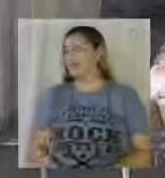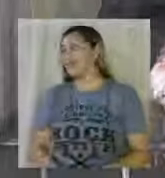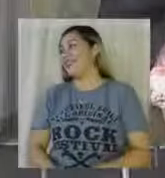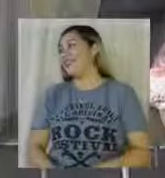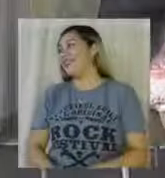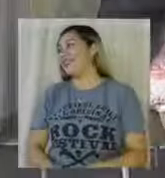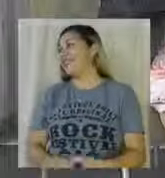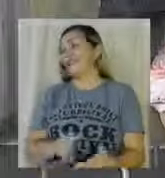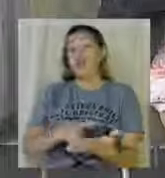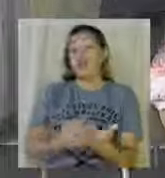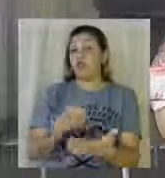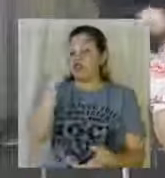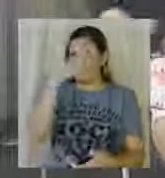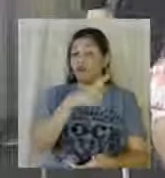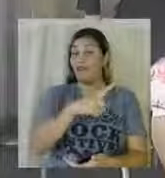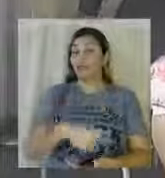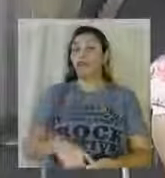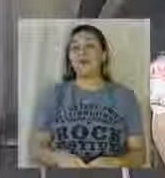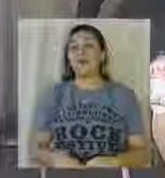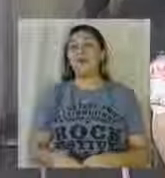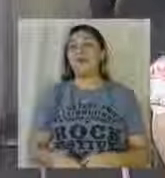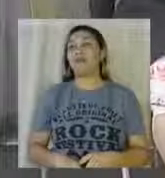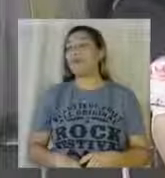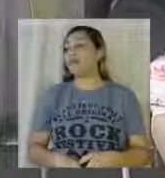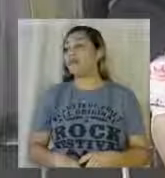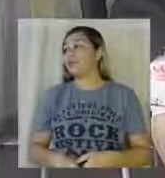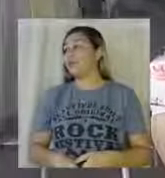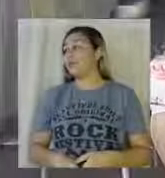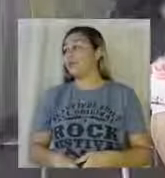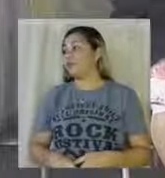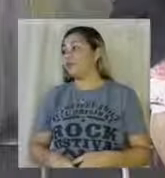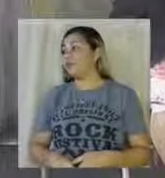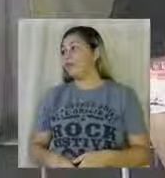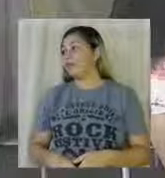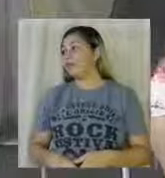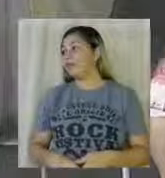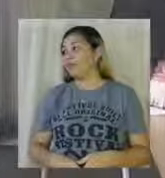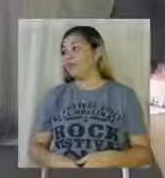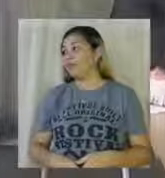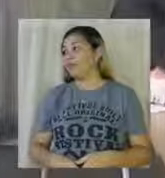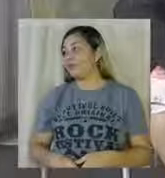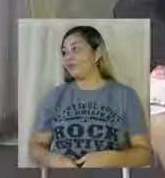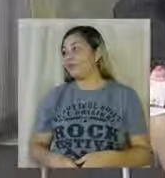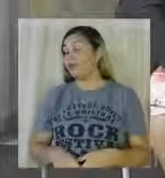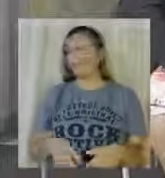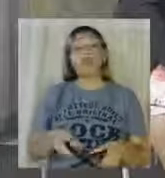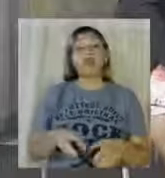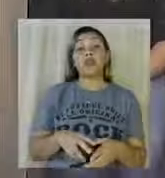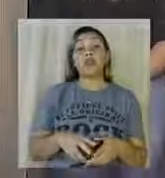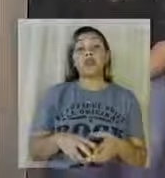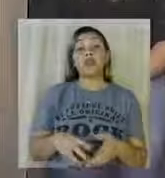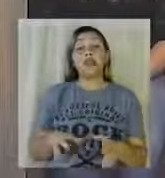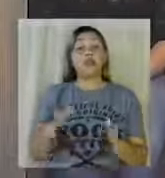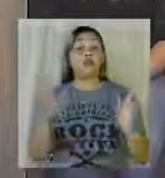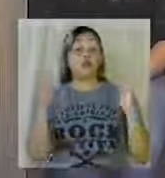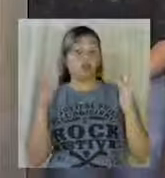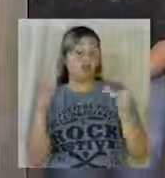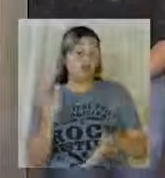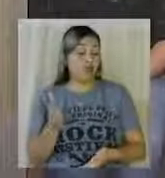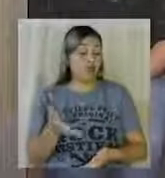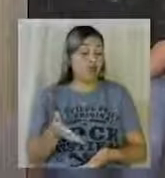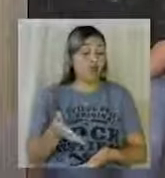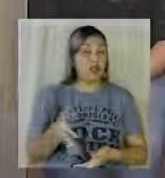Tá certo. Bem, eu já namorei